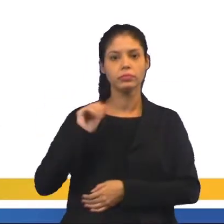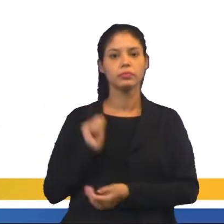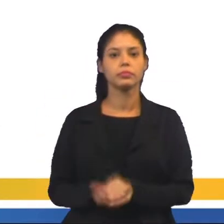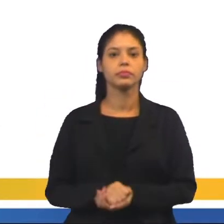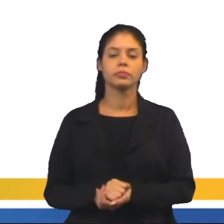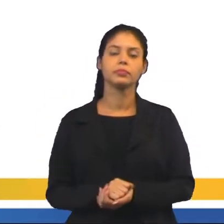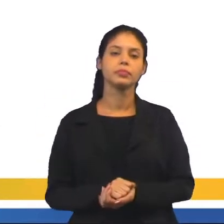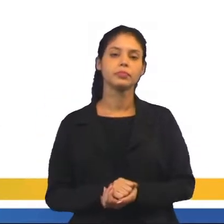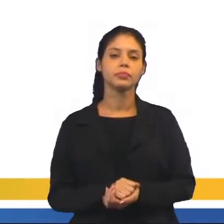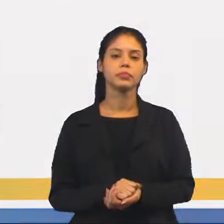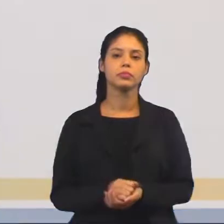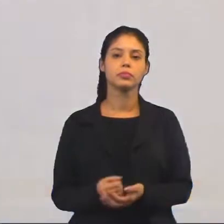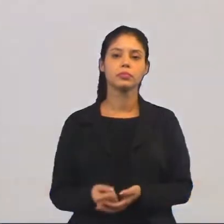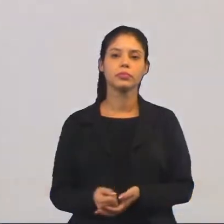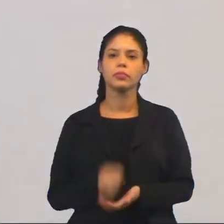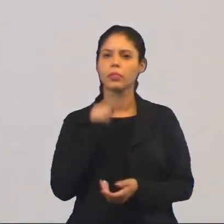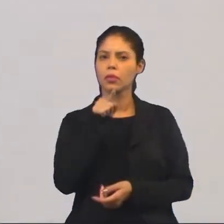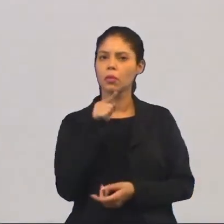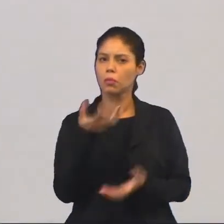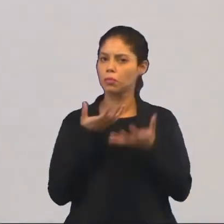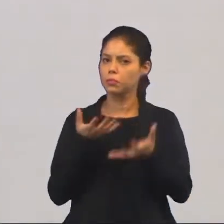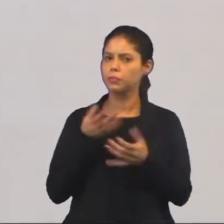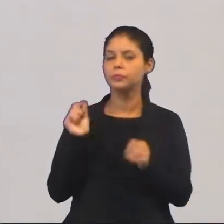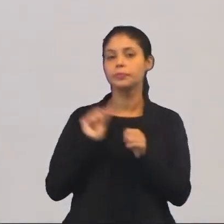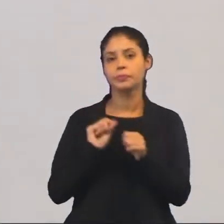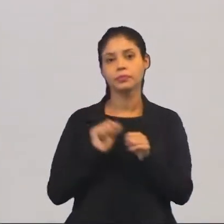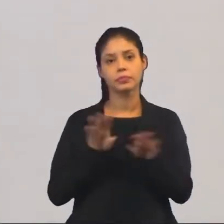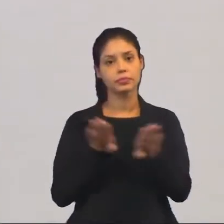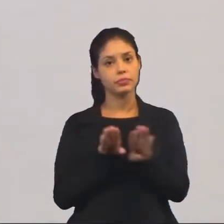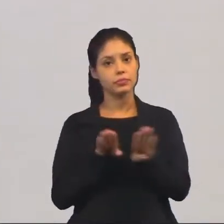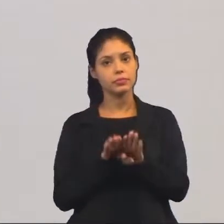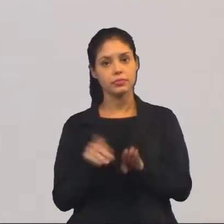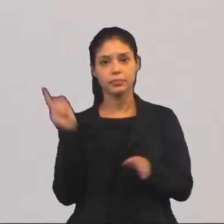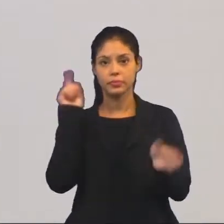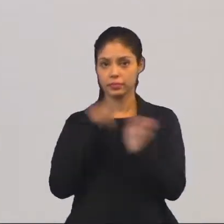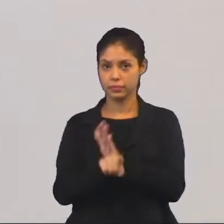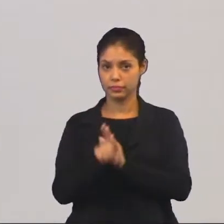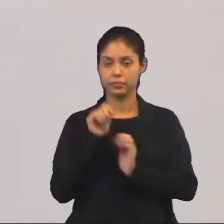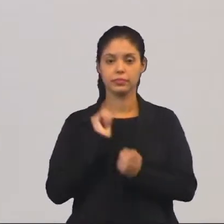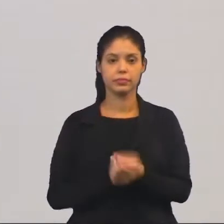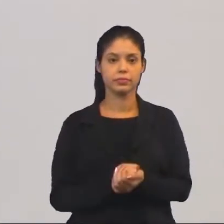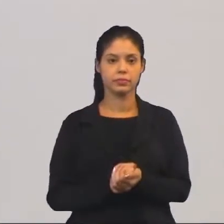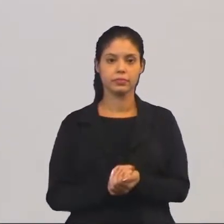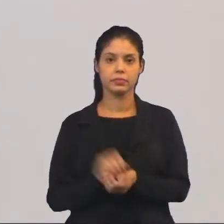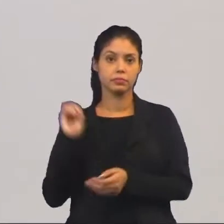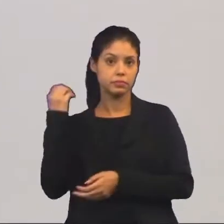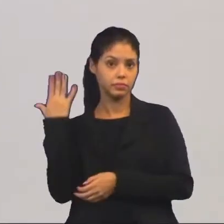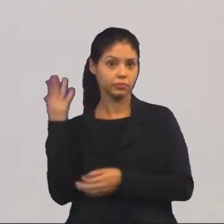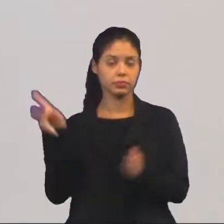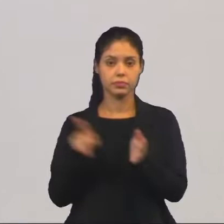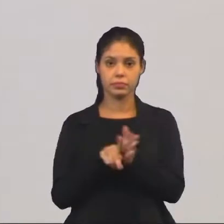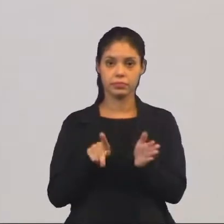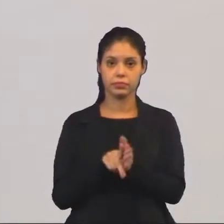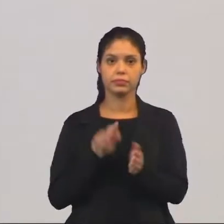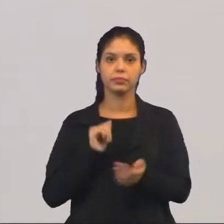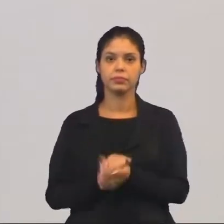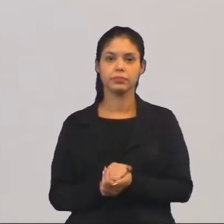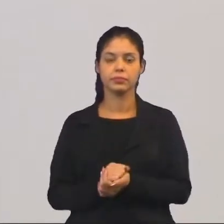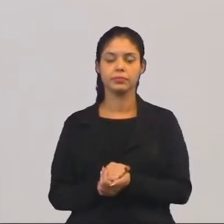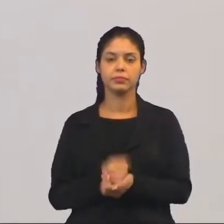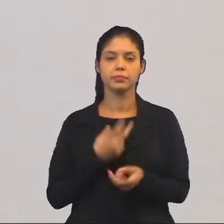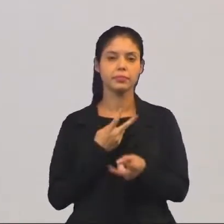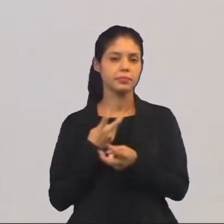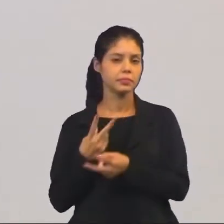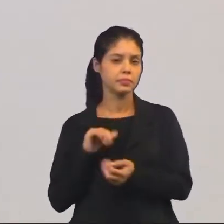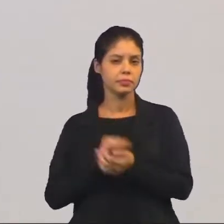as agroindústrias. Se você quiser até se perguntar como é que funciona isso, então a gente pegar o caso mais específico aqui do estado do Acre.